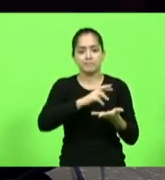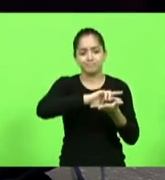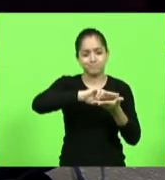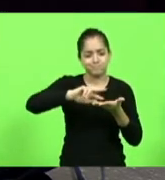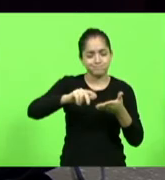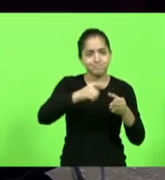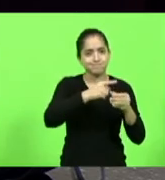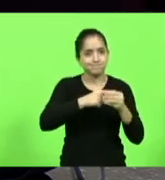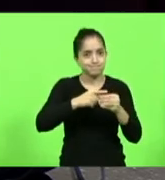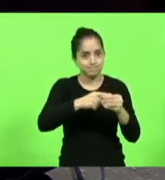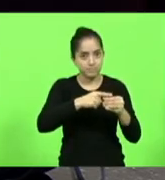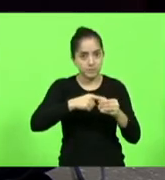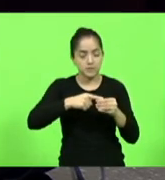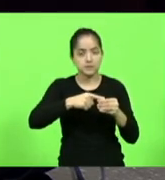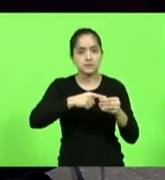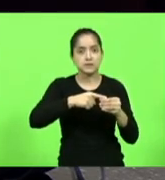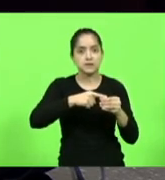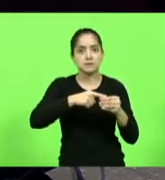Salto Veloso,